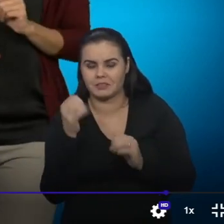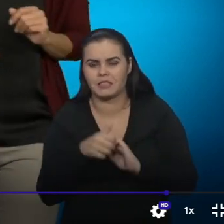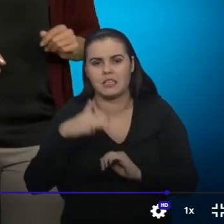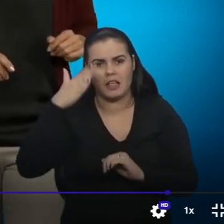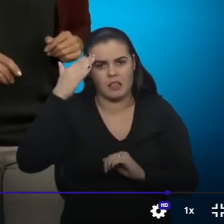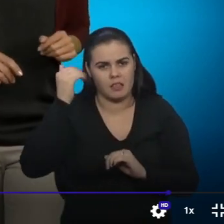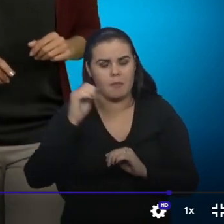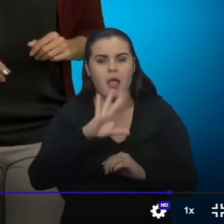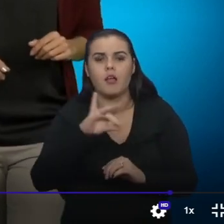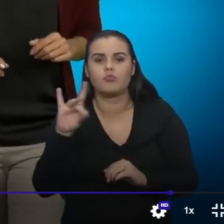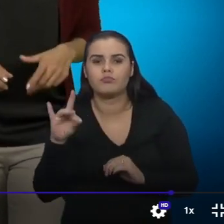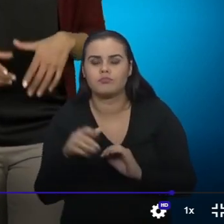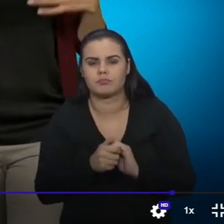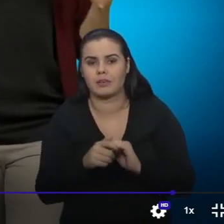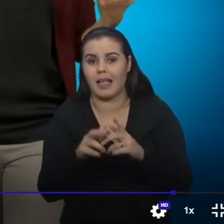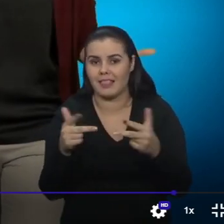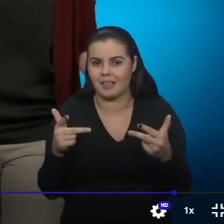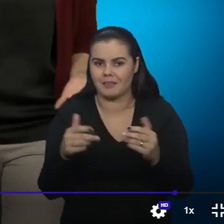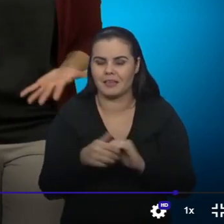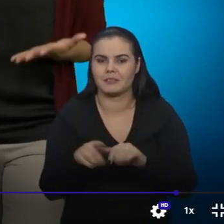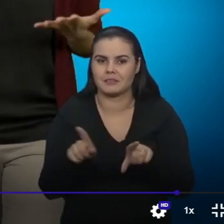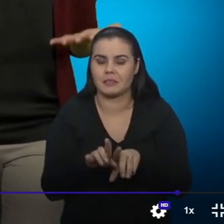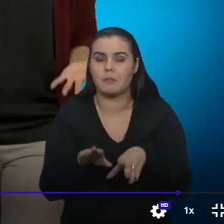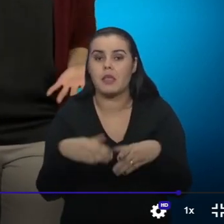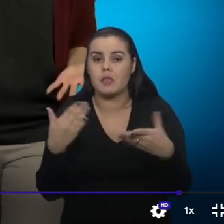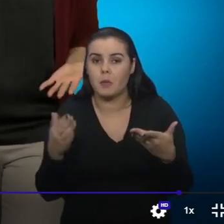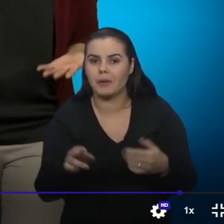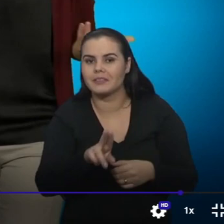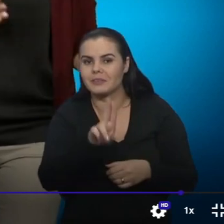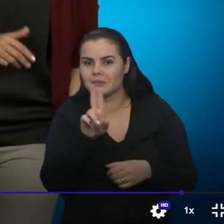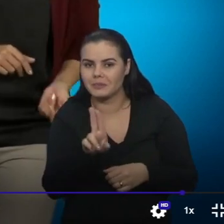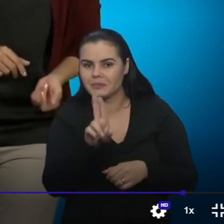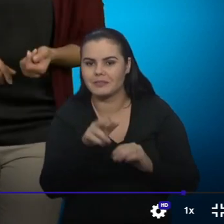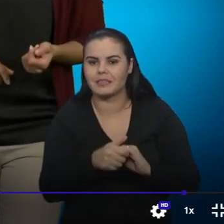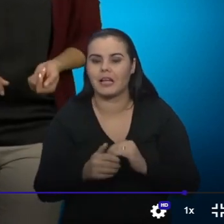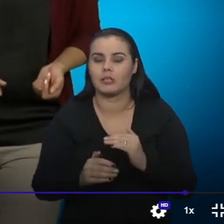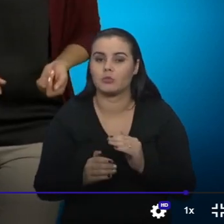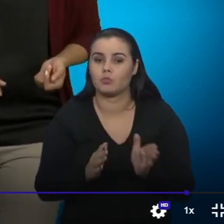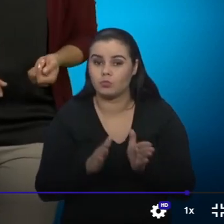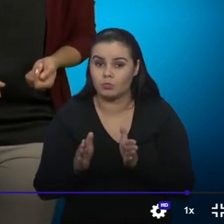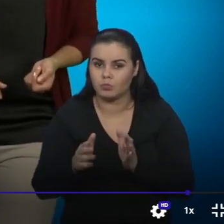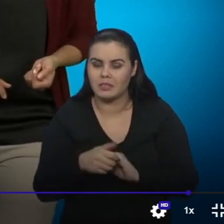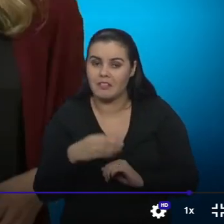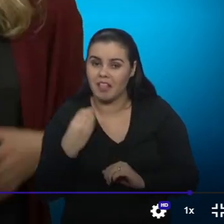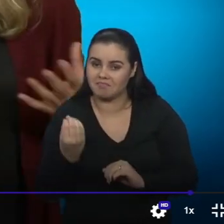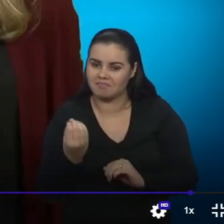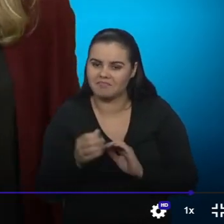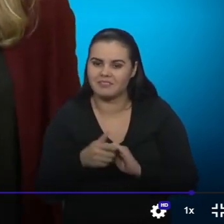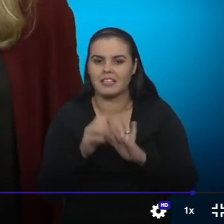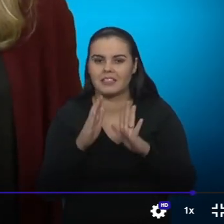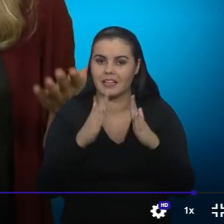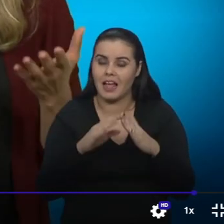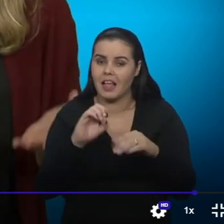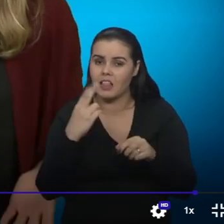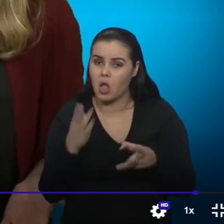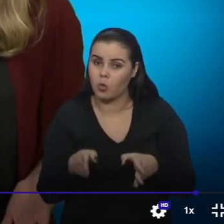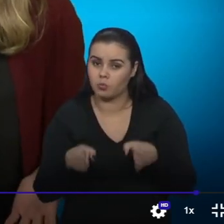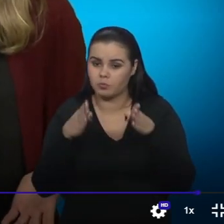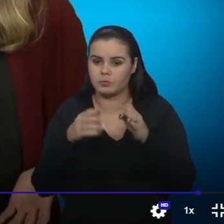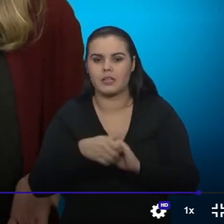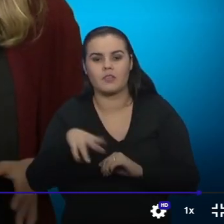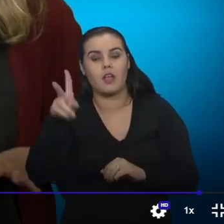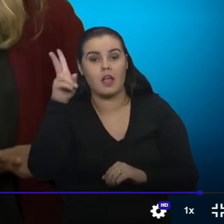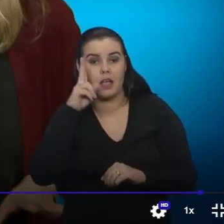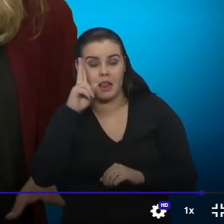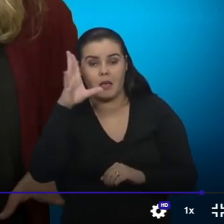dos materiais e as situações às quais eles serão expostos durante a vida útil do imóvel. Lembre-se de se atualizar sobre